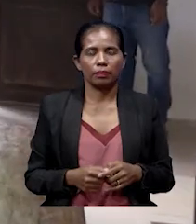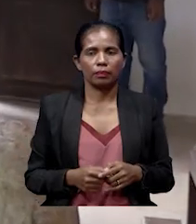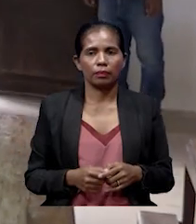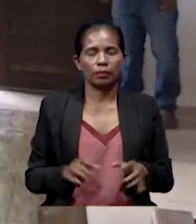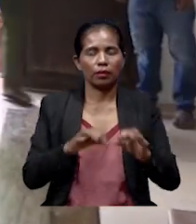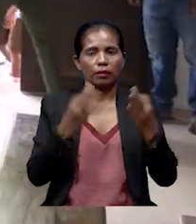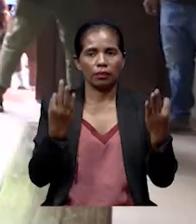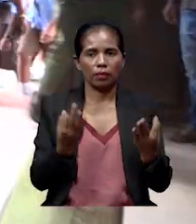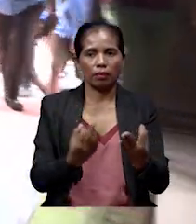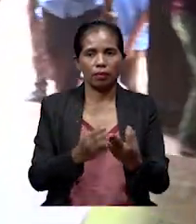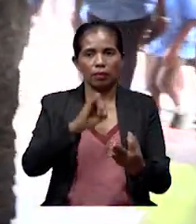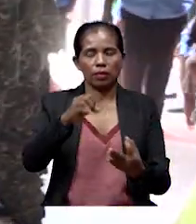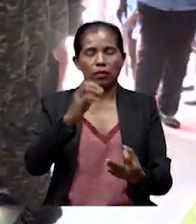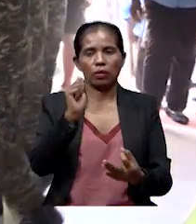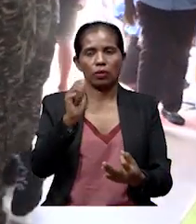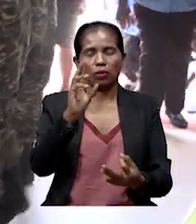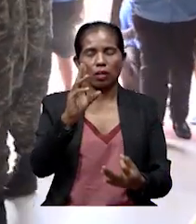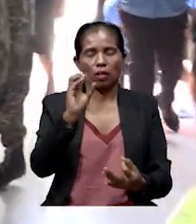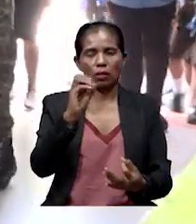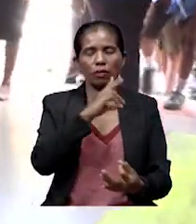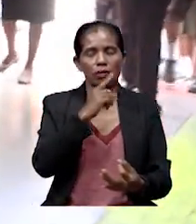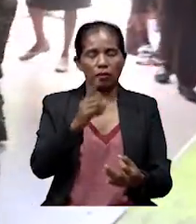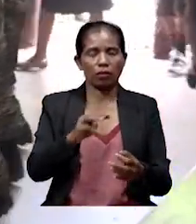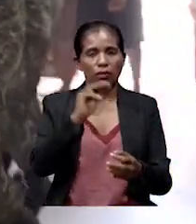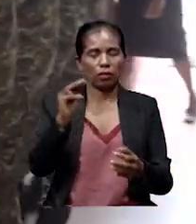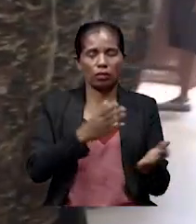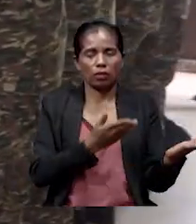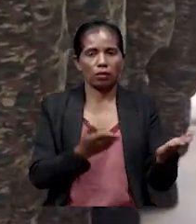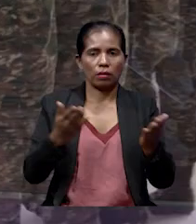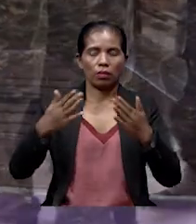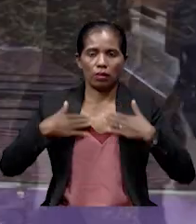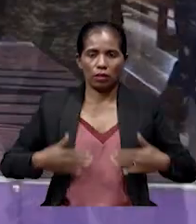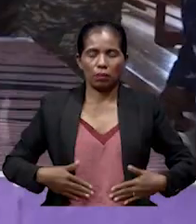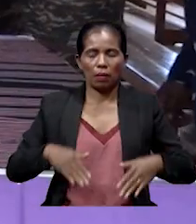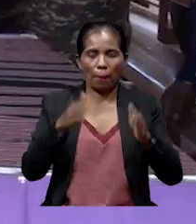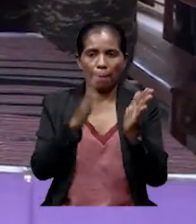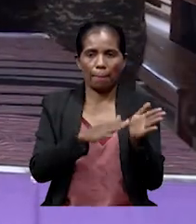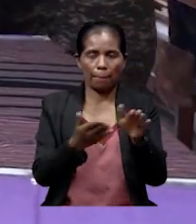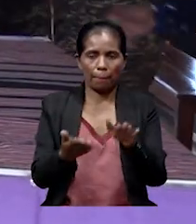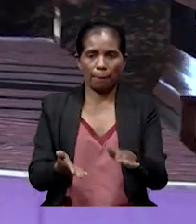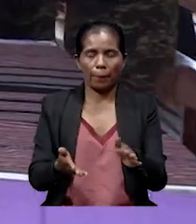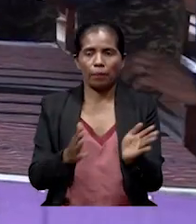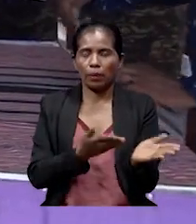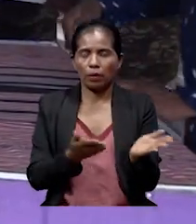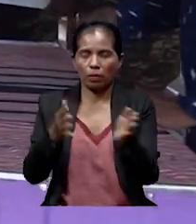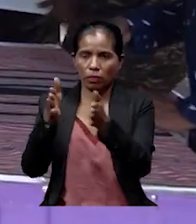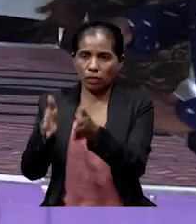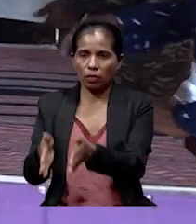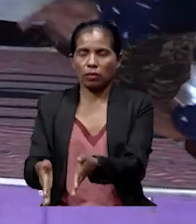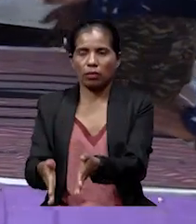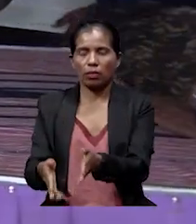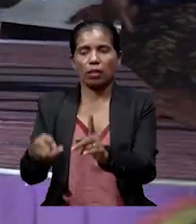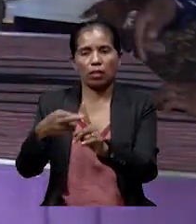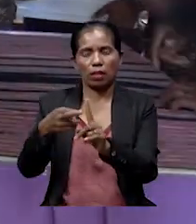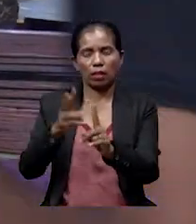Família Saudoso João Bosco Cárceres, segunda ne, Halotona Matibian Saudoso João Bosco Cárceres Neisimate, Iha Cemitério Uenunu